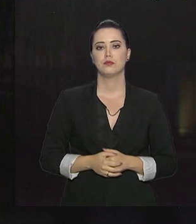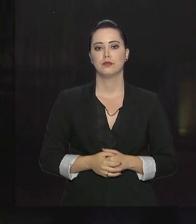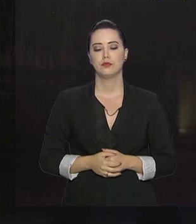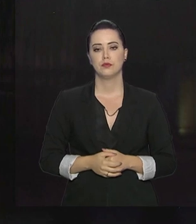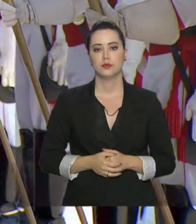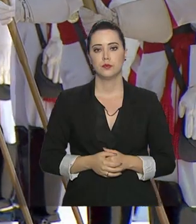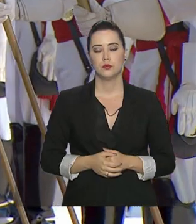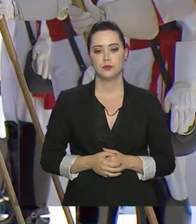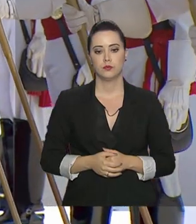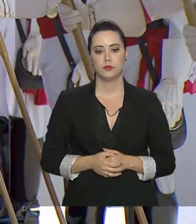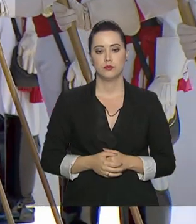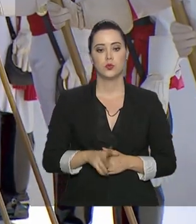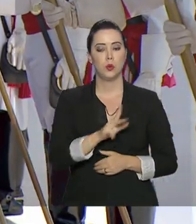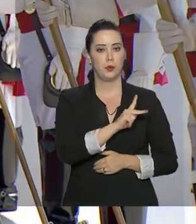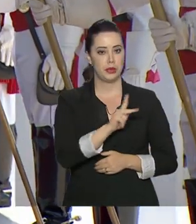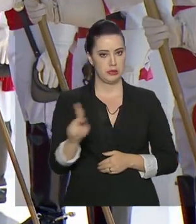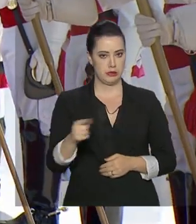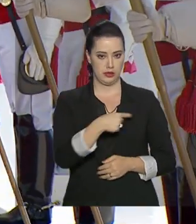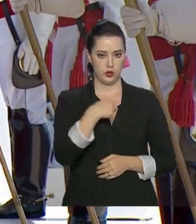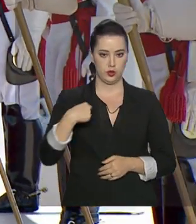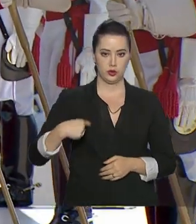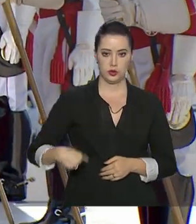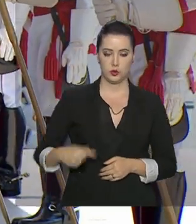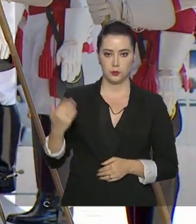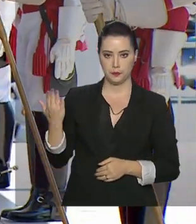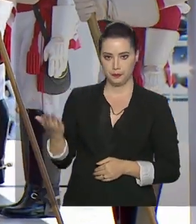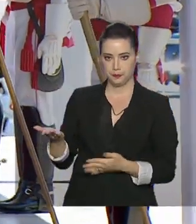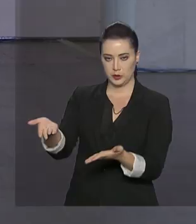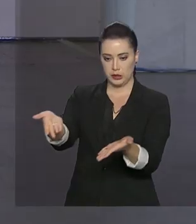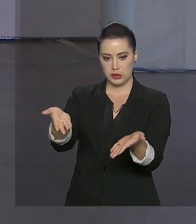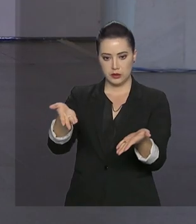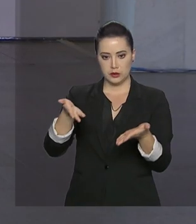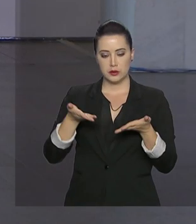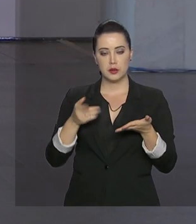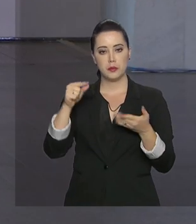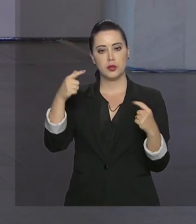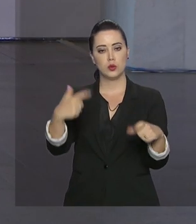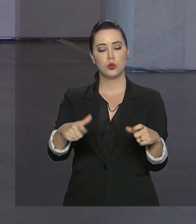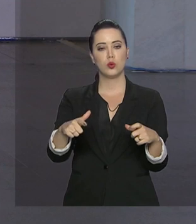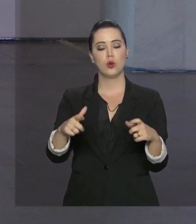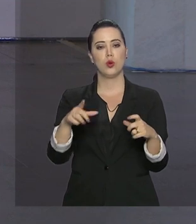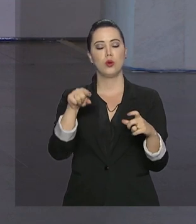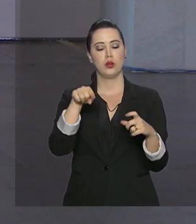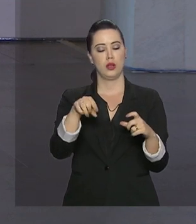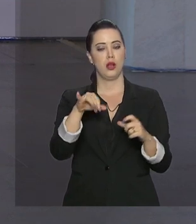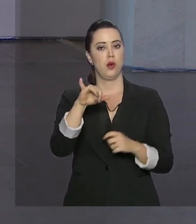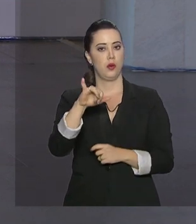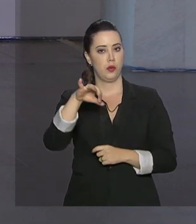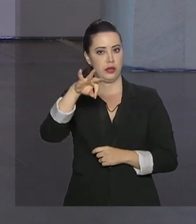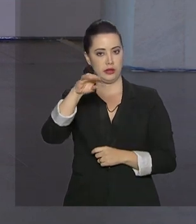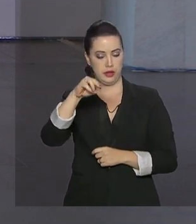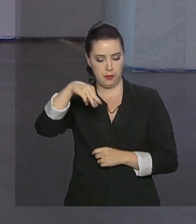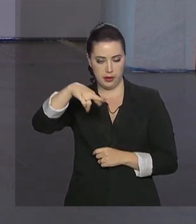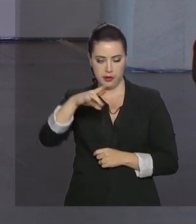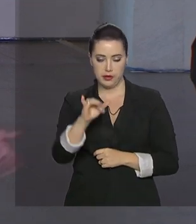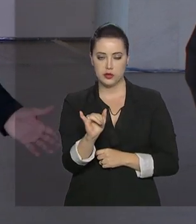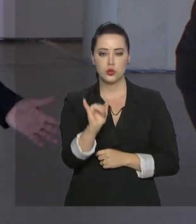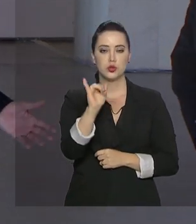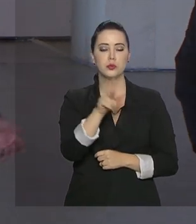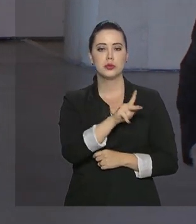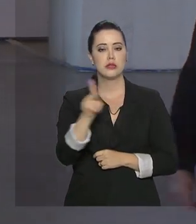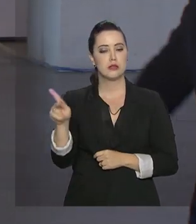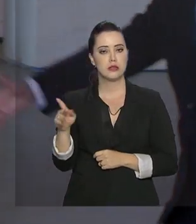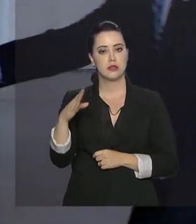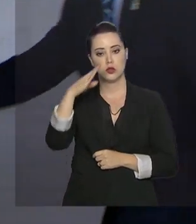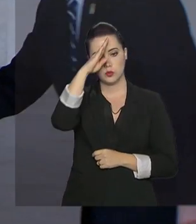o presidente da china xi jinping que foi recebido no palácio do itamaraty pelo presidente jair bolsonaro e